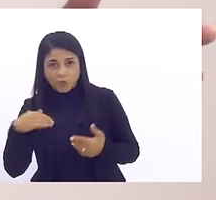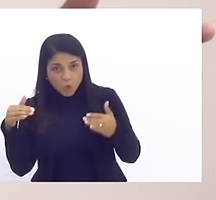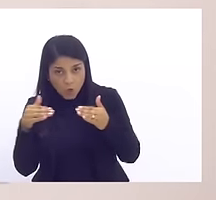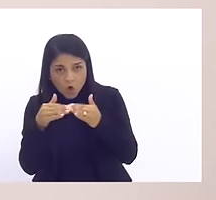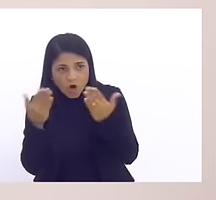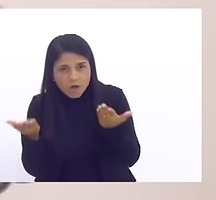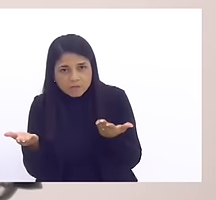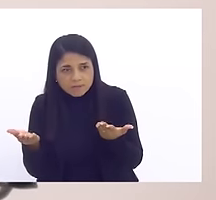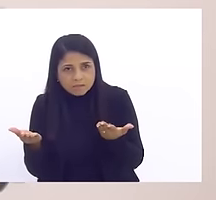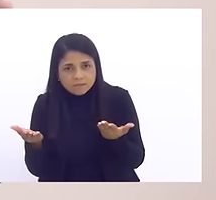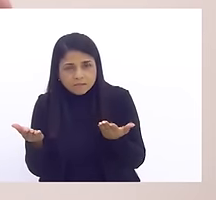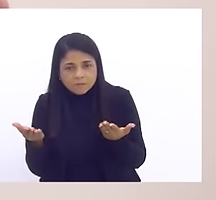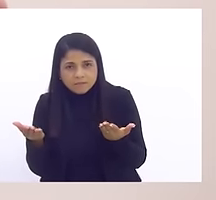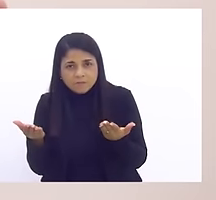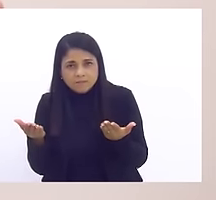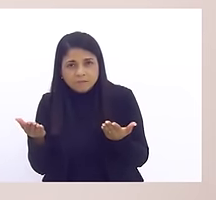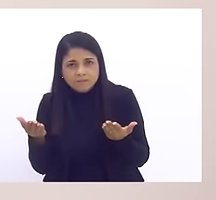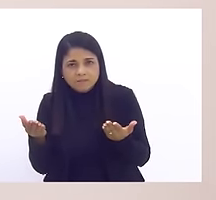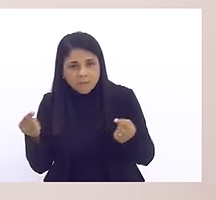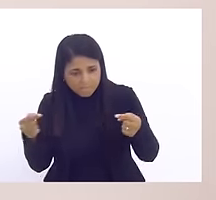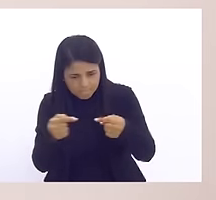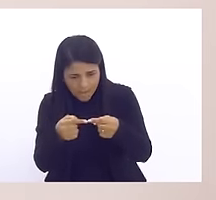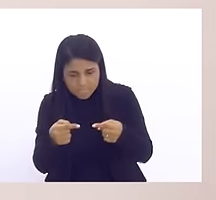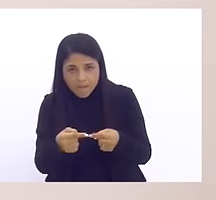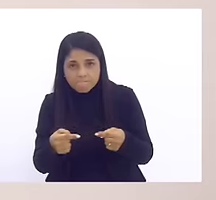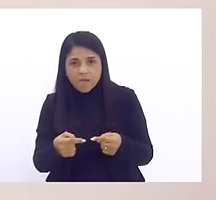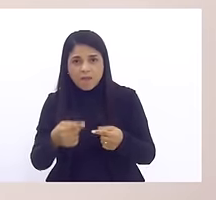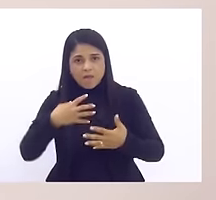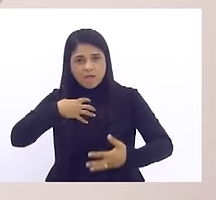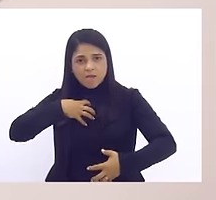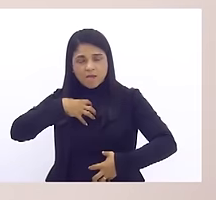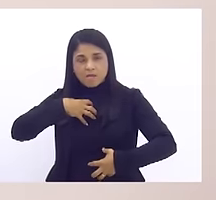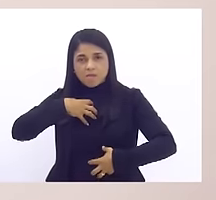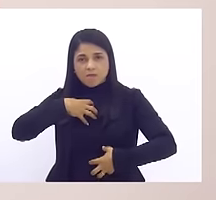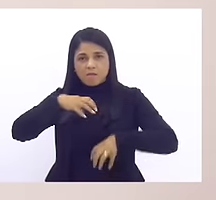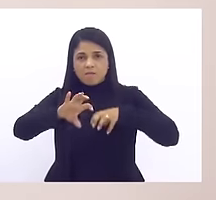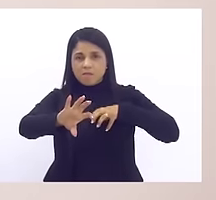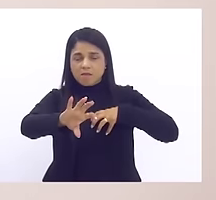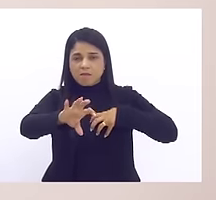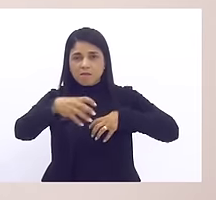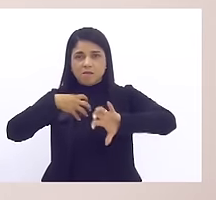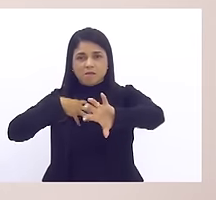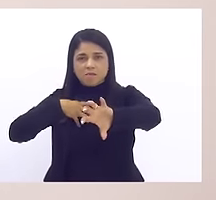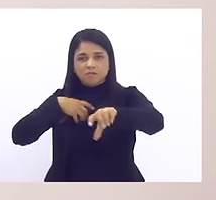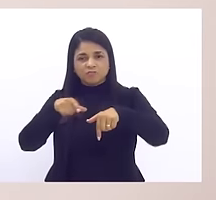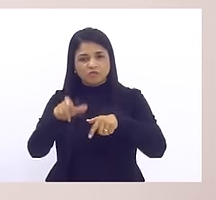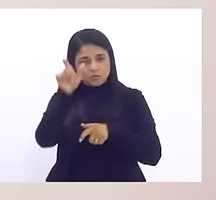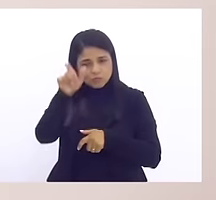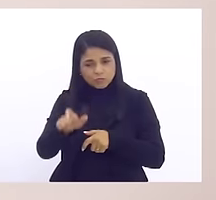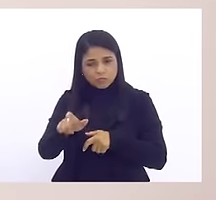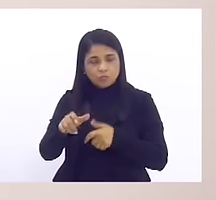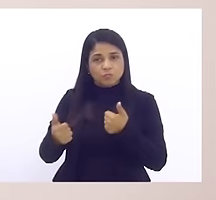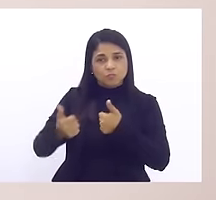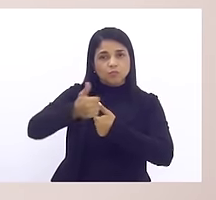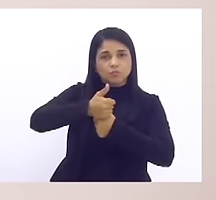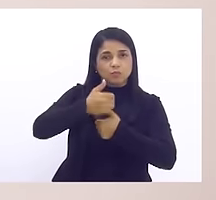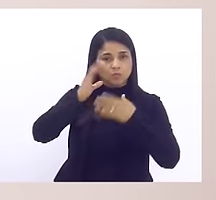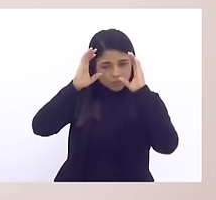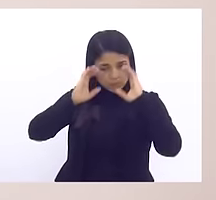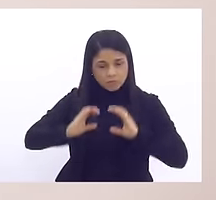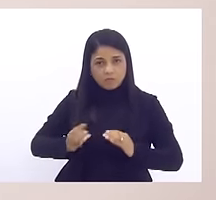é coerente é só ter empatia é só se colocar no lugar daquele cidadão E aí o governador foi muito feliz